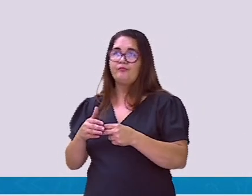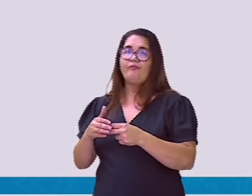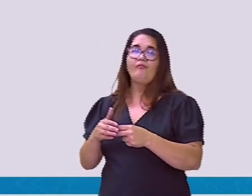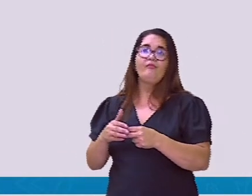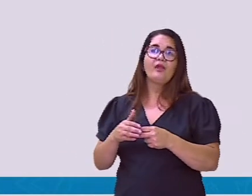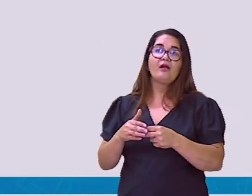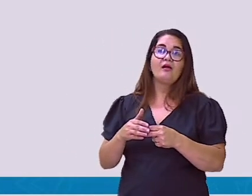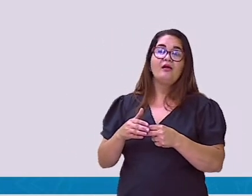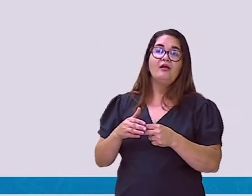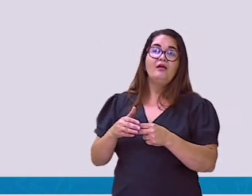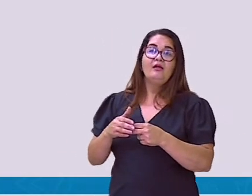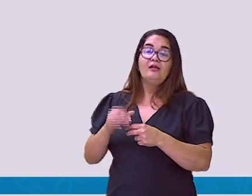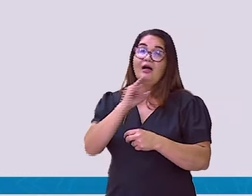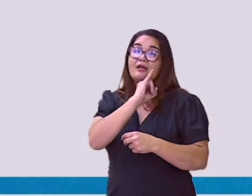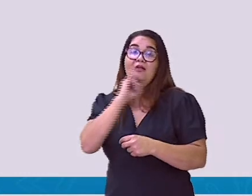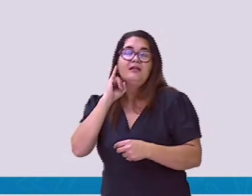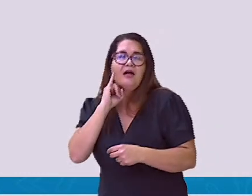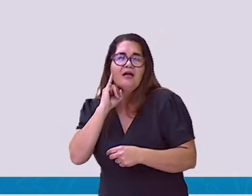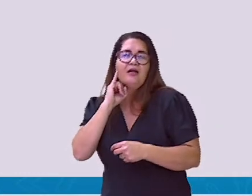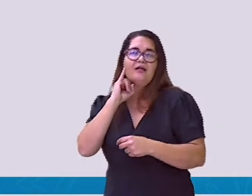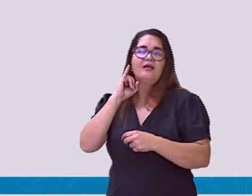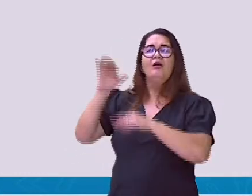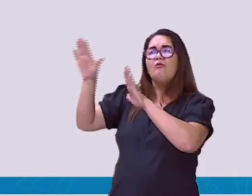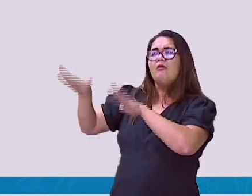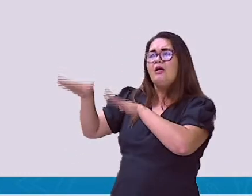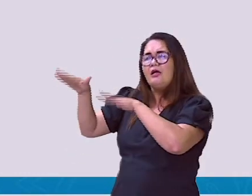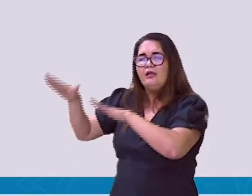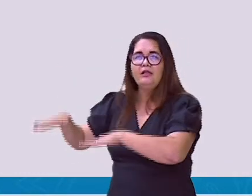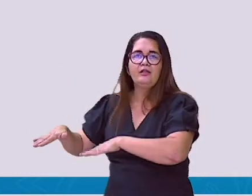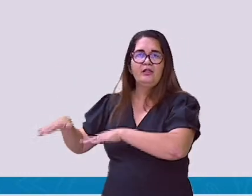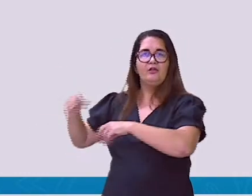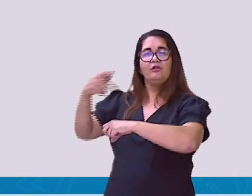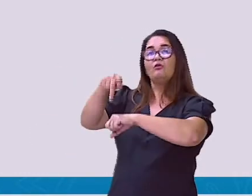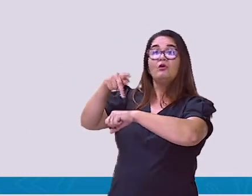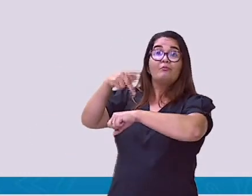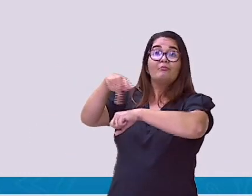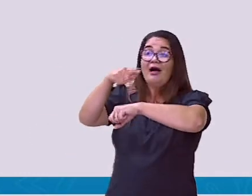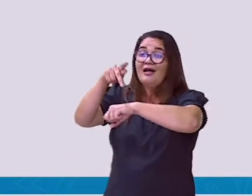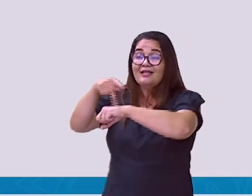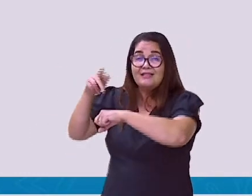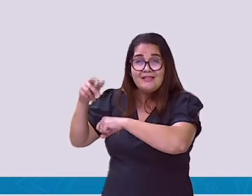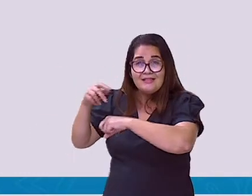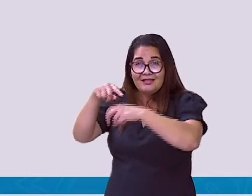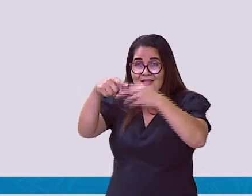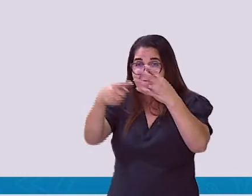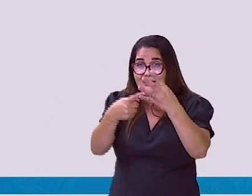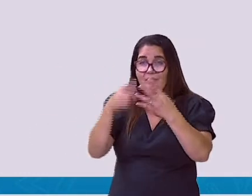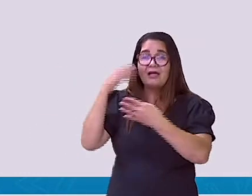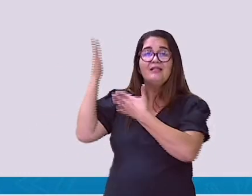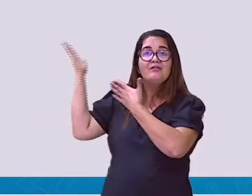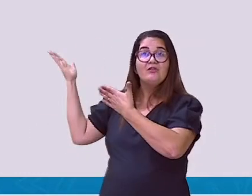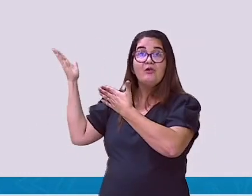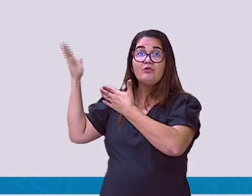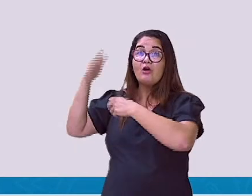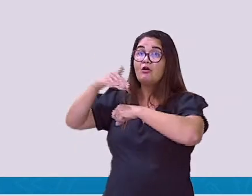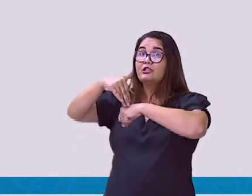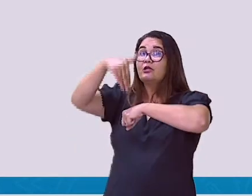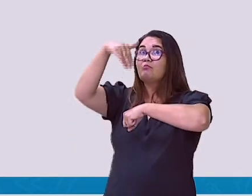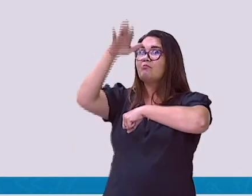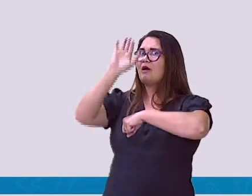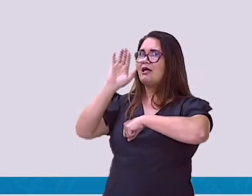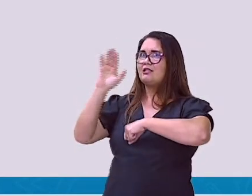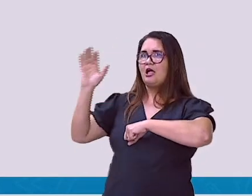da Itália, o Reino Unido. São os países de maiores destaque